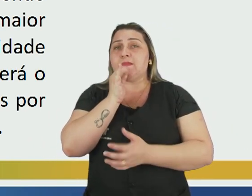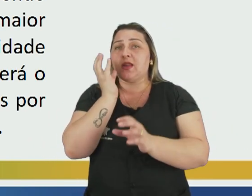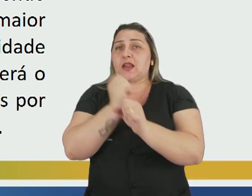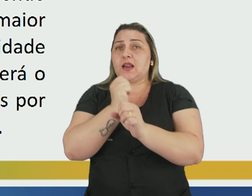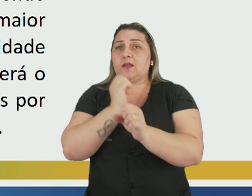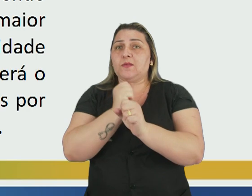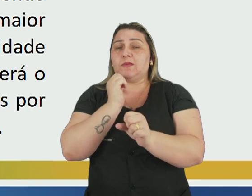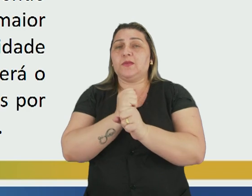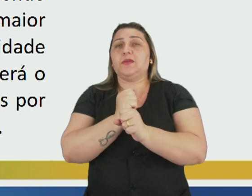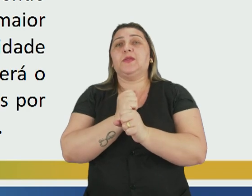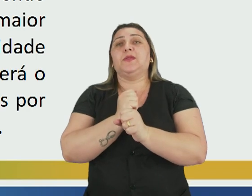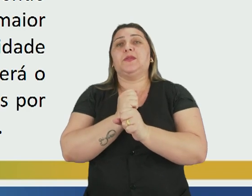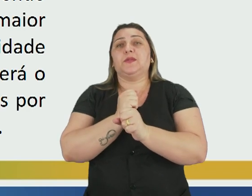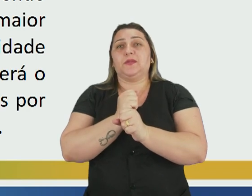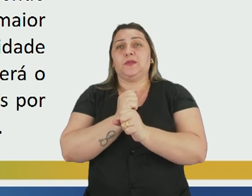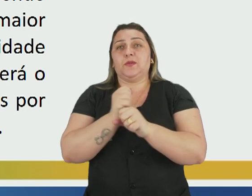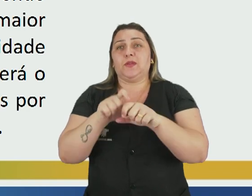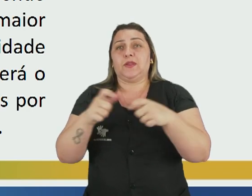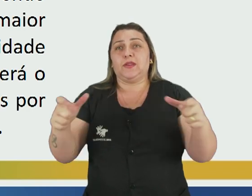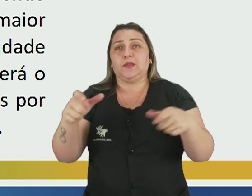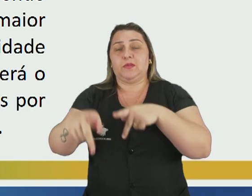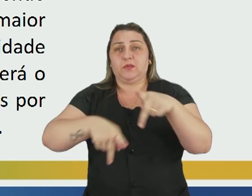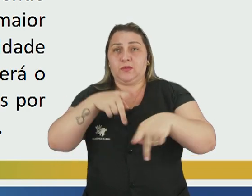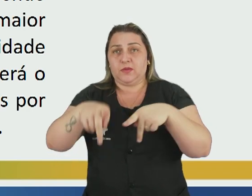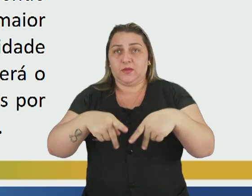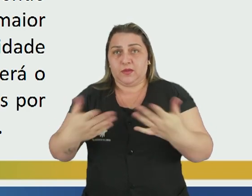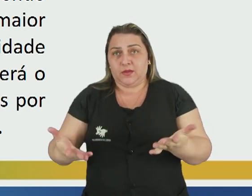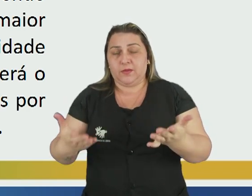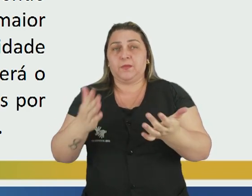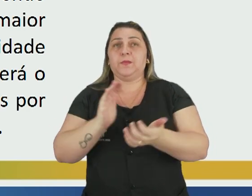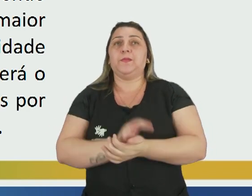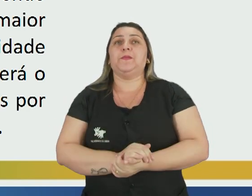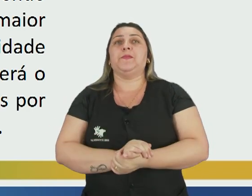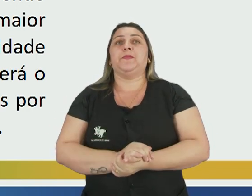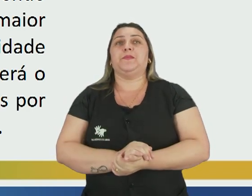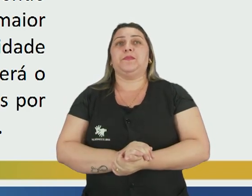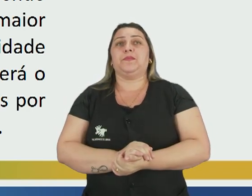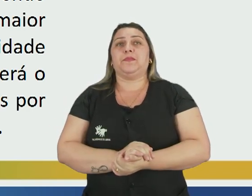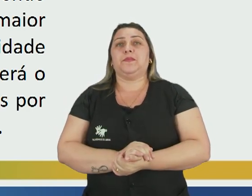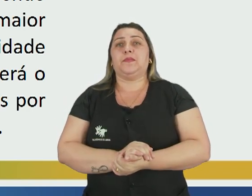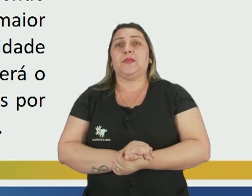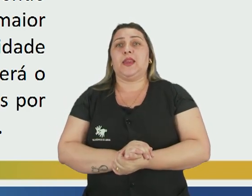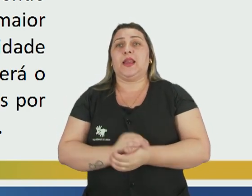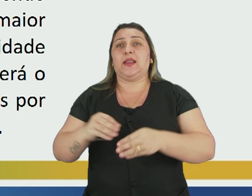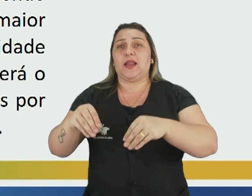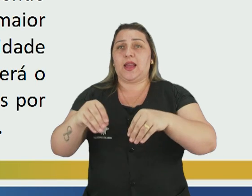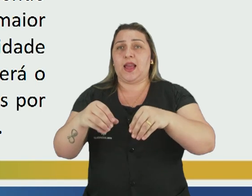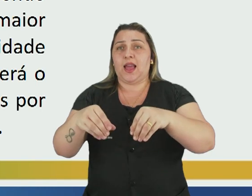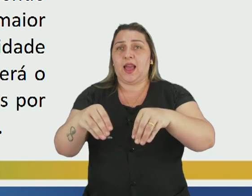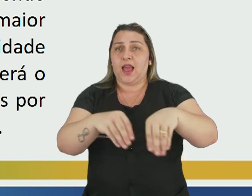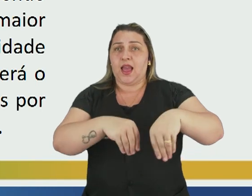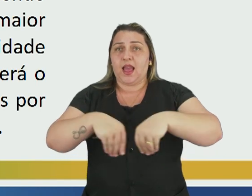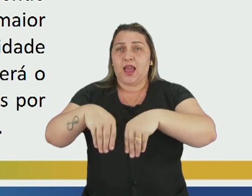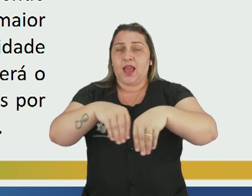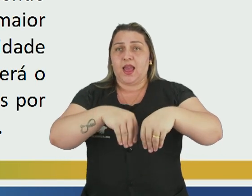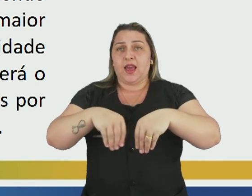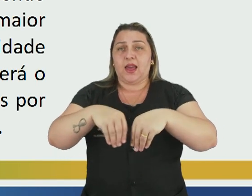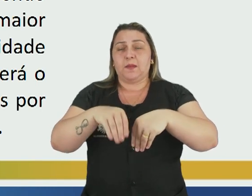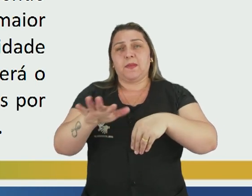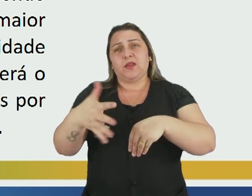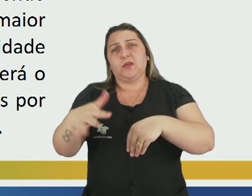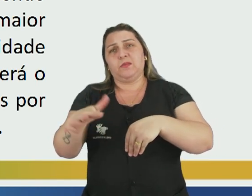de densidade populacional, densidade demográfica, onde essa área teria uma densidade demográfica